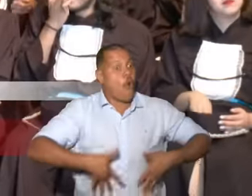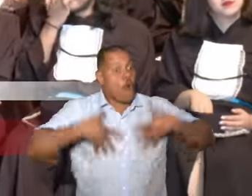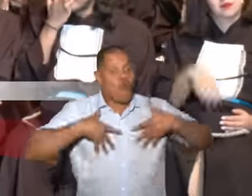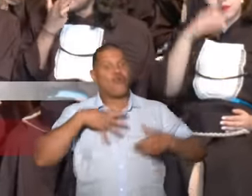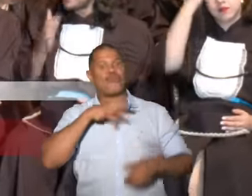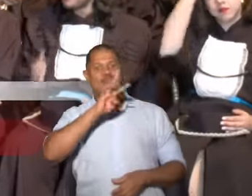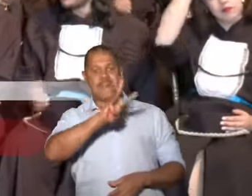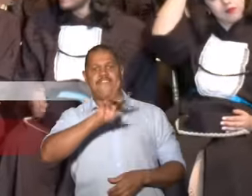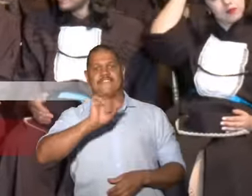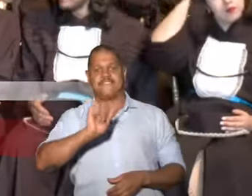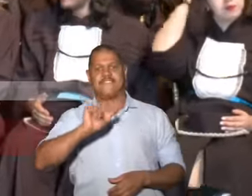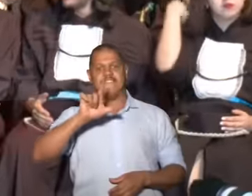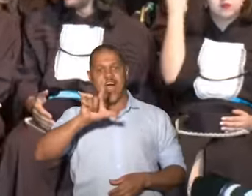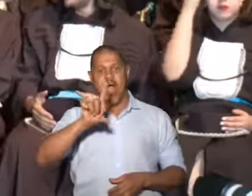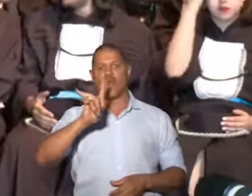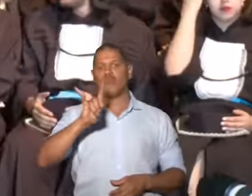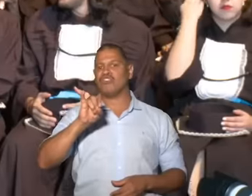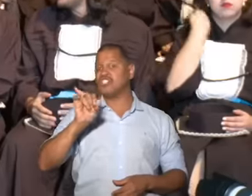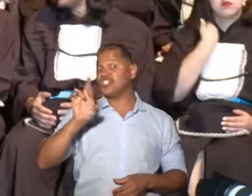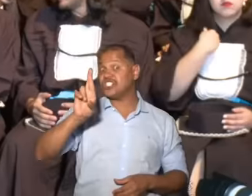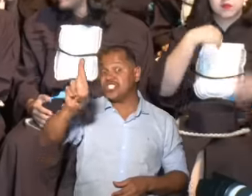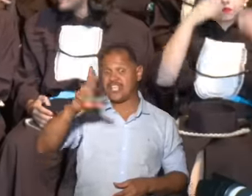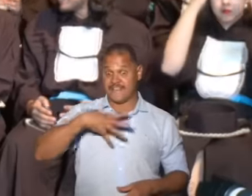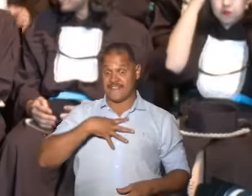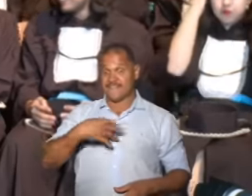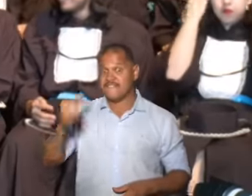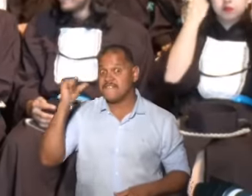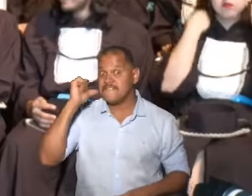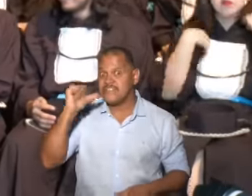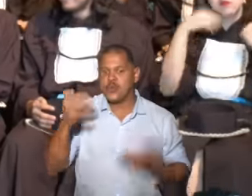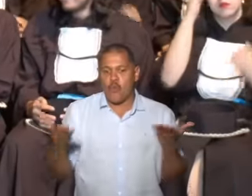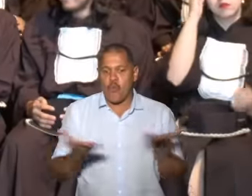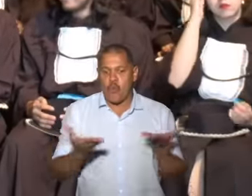Valdir, ter a sua filha formando em Nutrição.